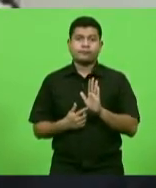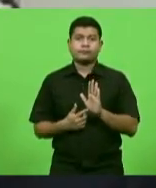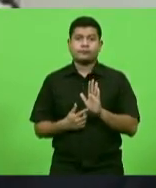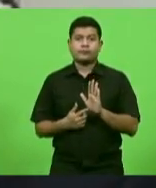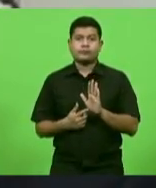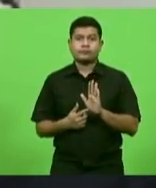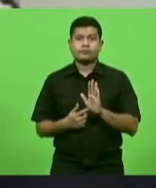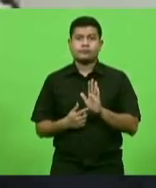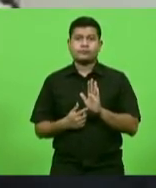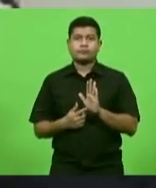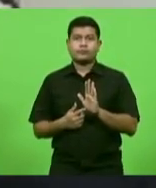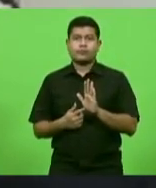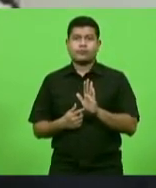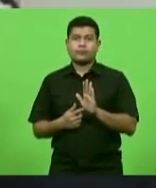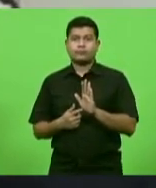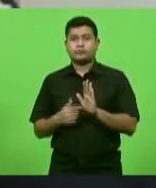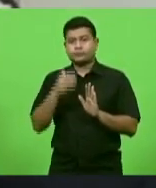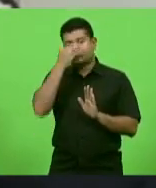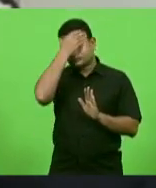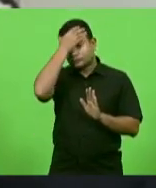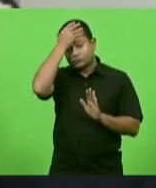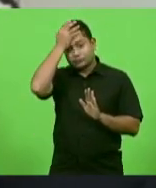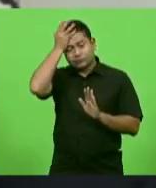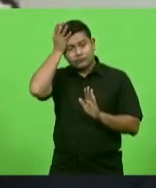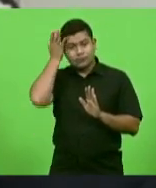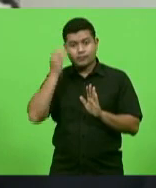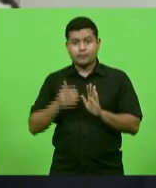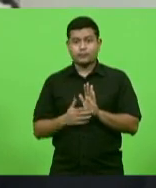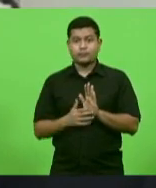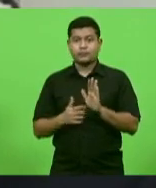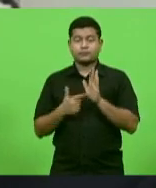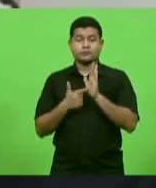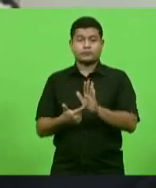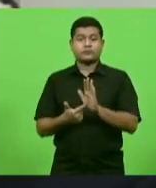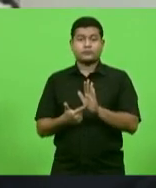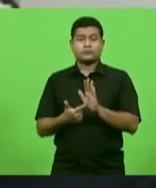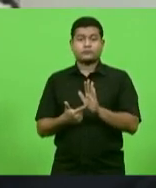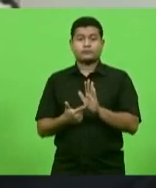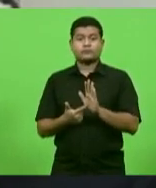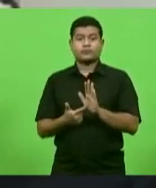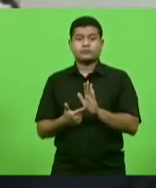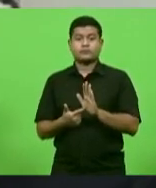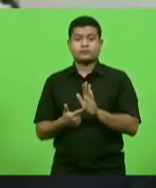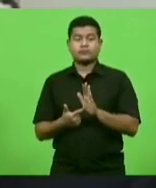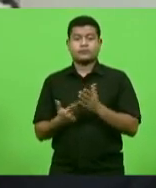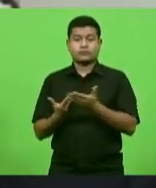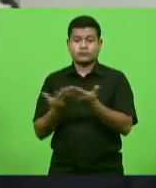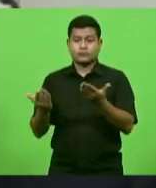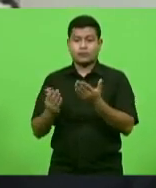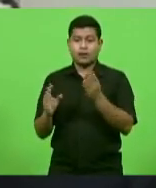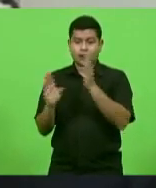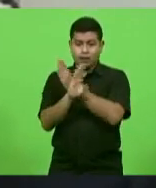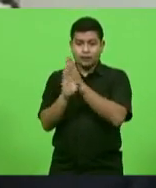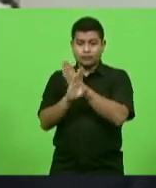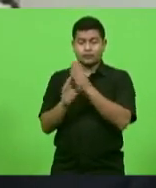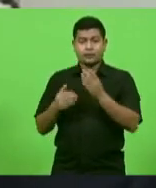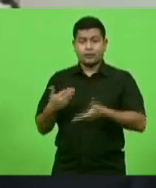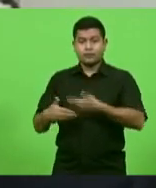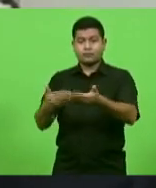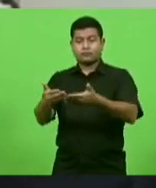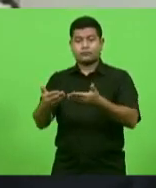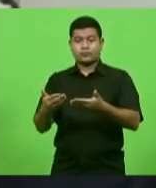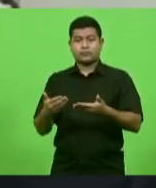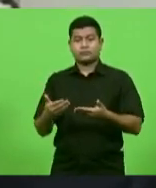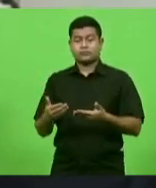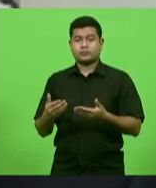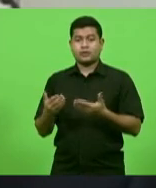E aí G1 e no relatório entregue ao costado dos Autos do inquérito em trâmite perante o